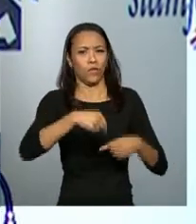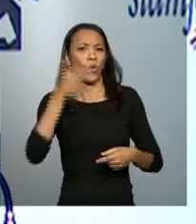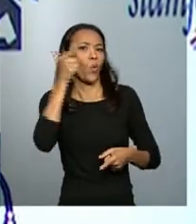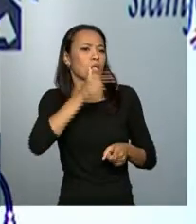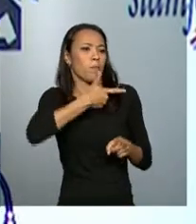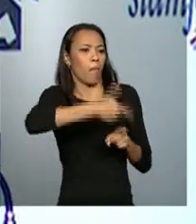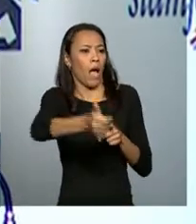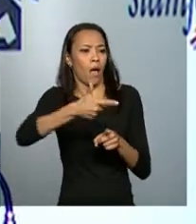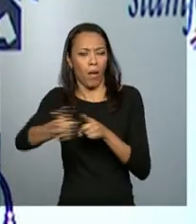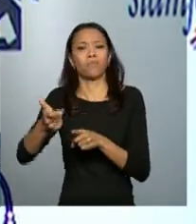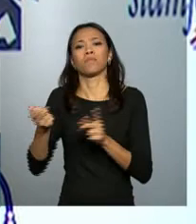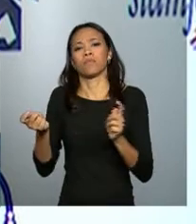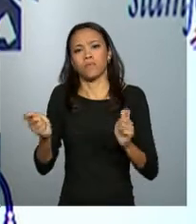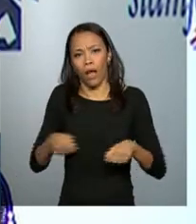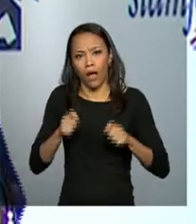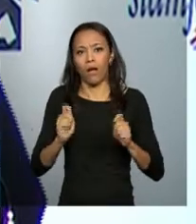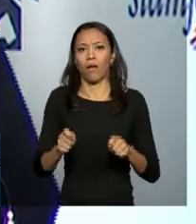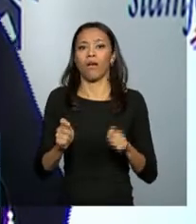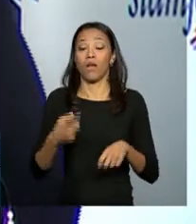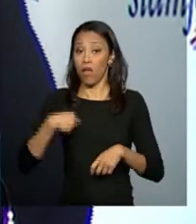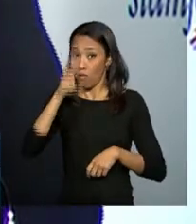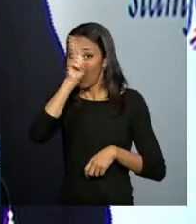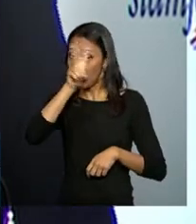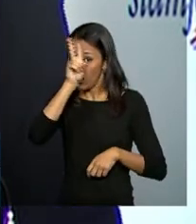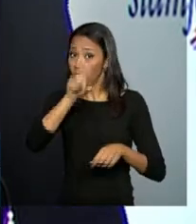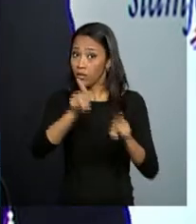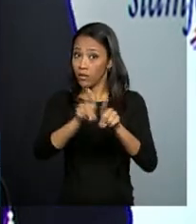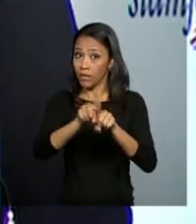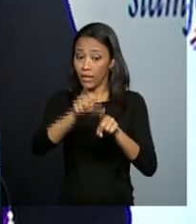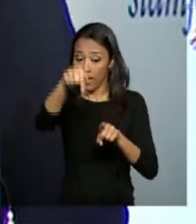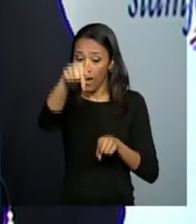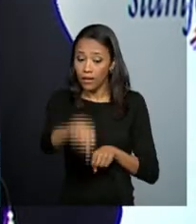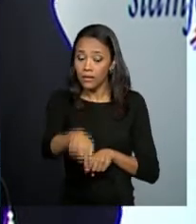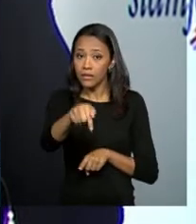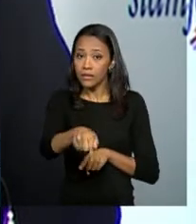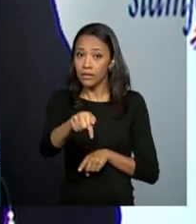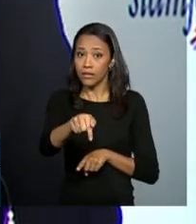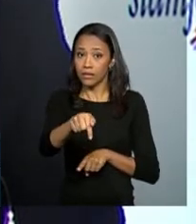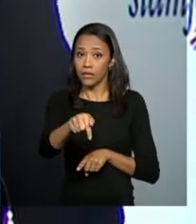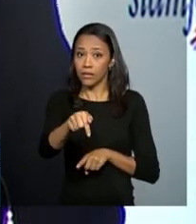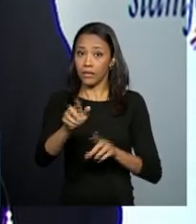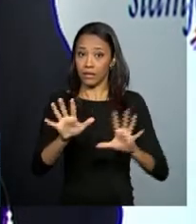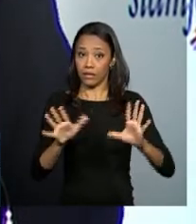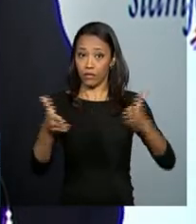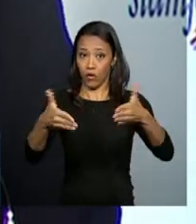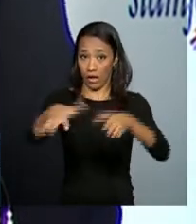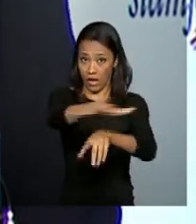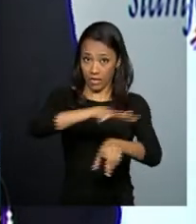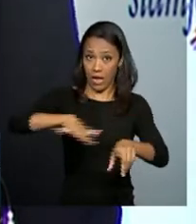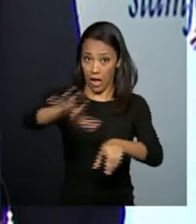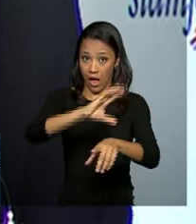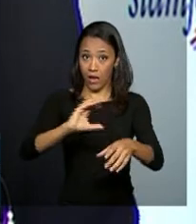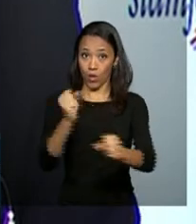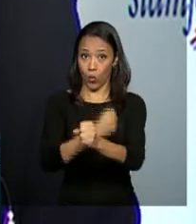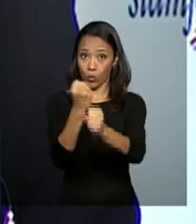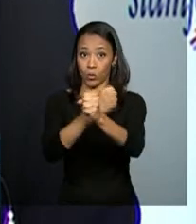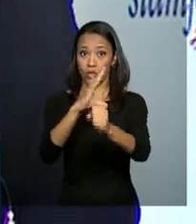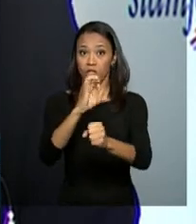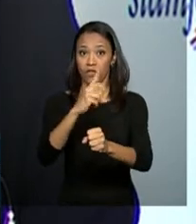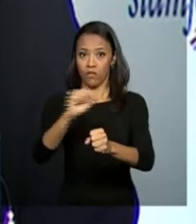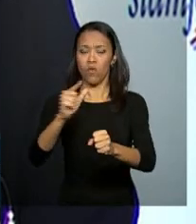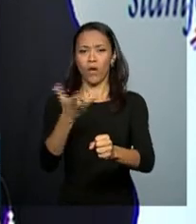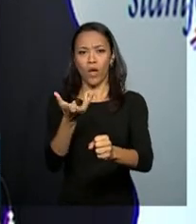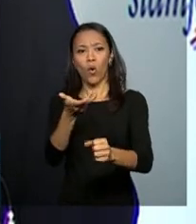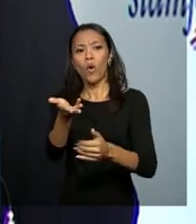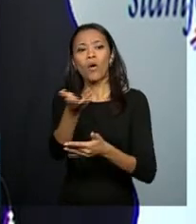frente. Lembro bem, e aqui nesse setor, eu tenho com quem compartilhar isso. Nós começamos